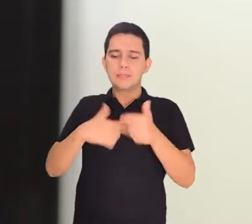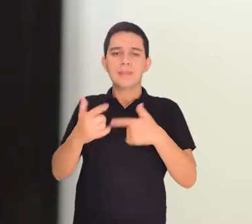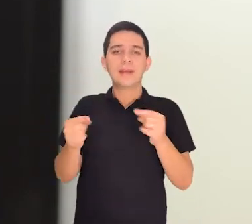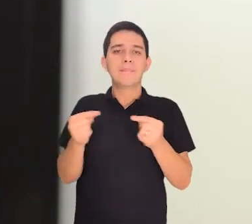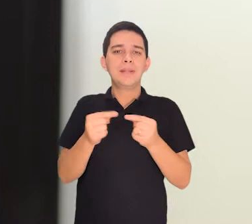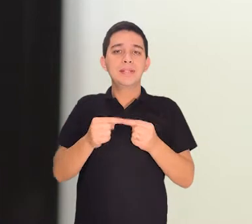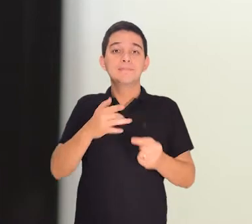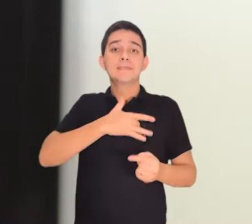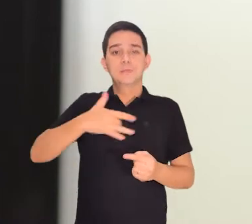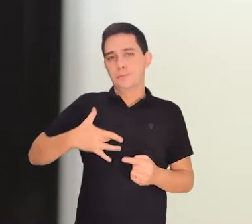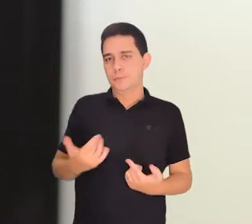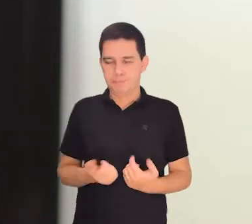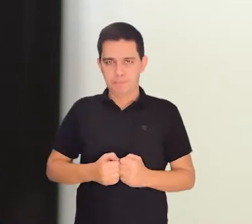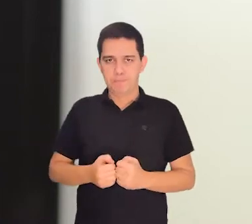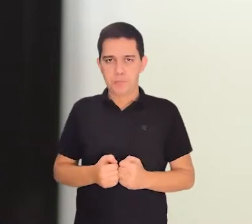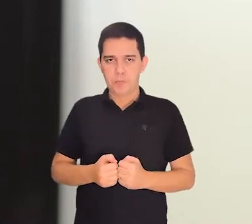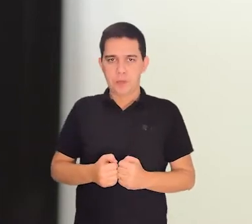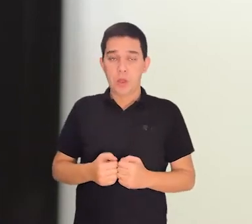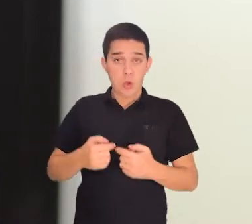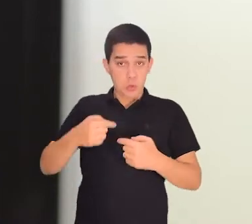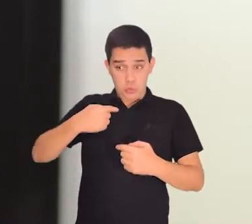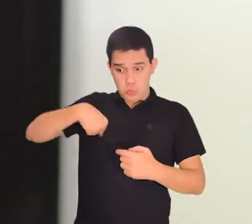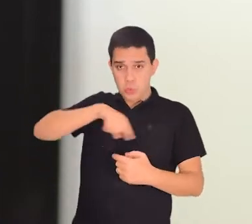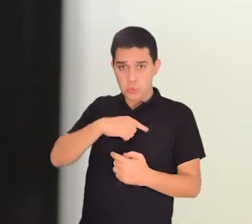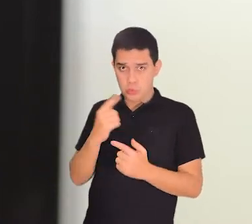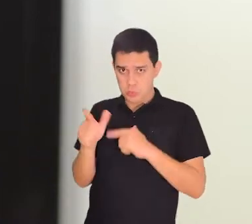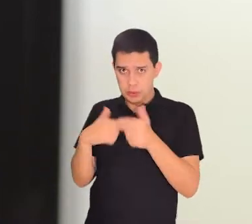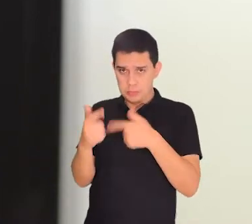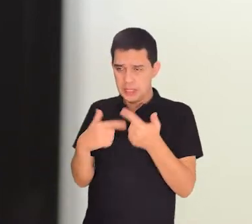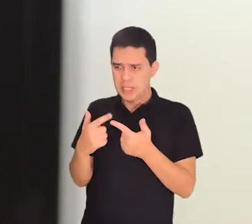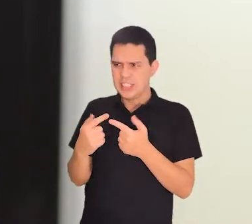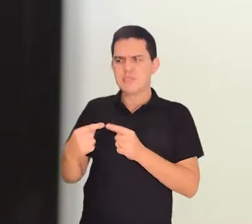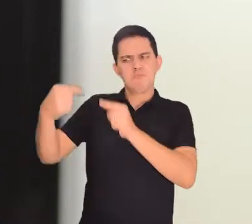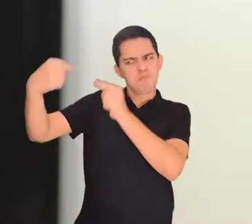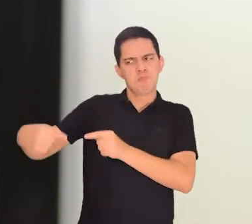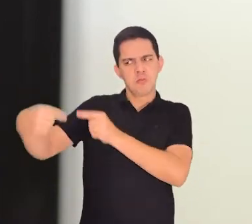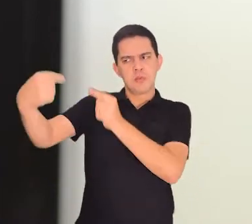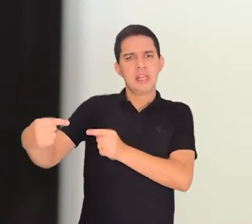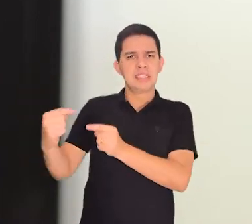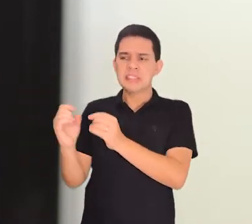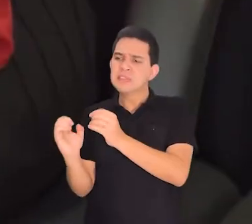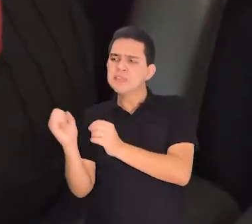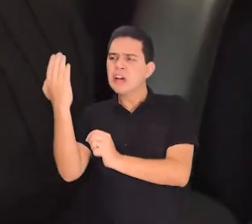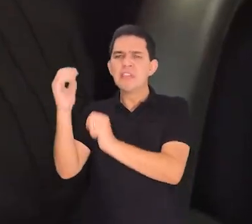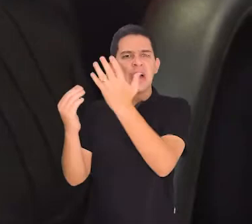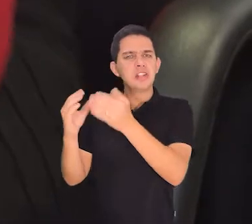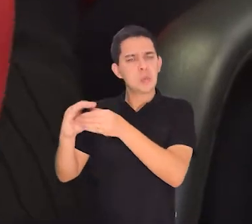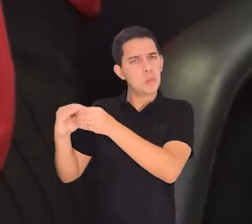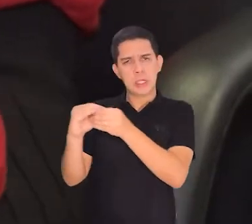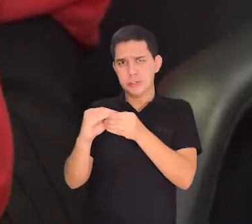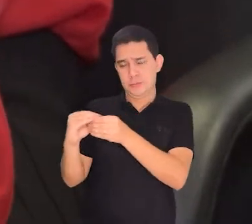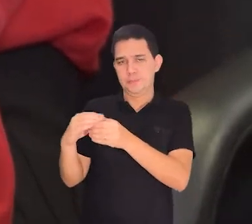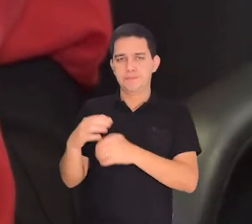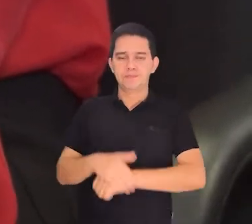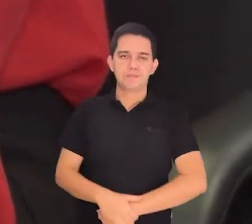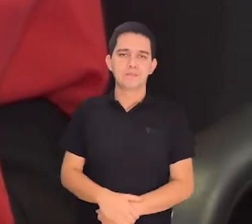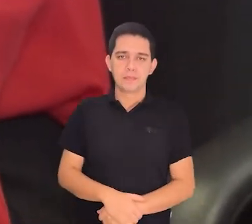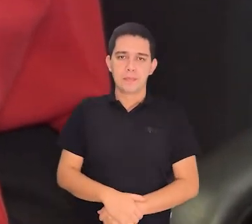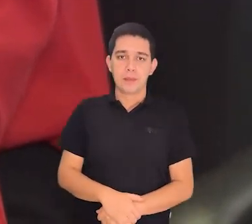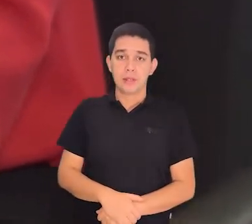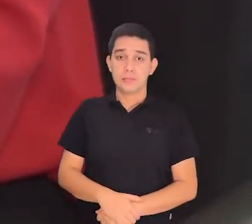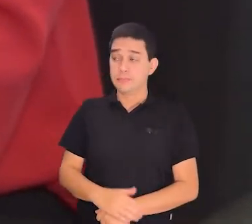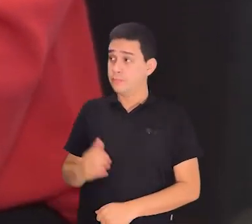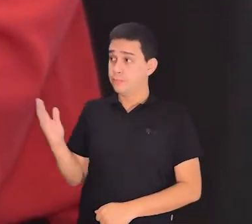trabalho consiste exatamente no combate a essas falsas cooperativas. A procuradora comenta ainda